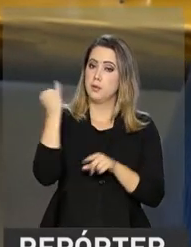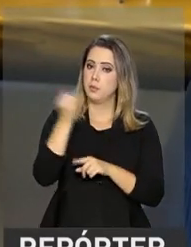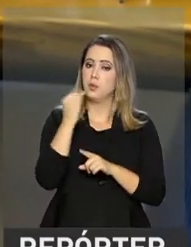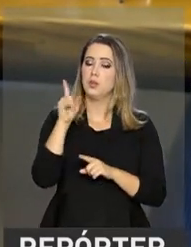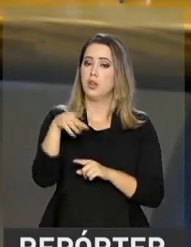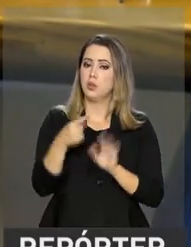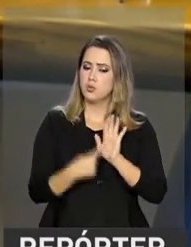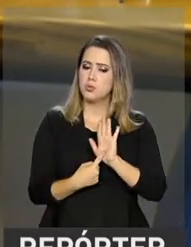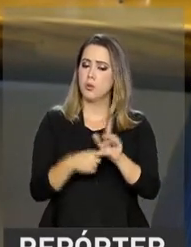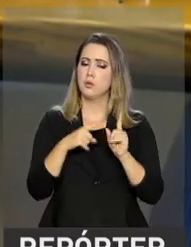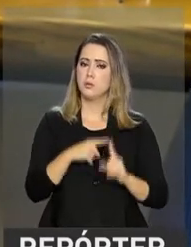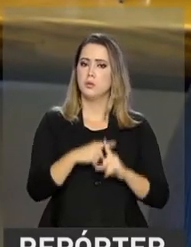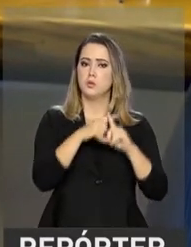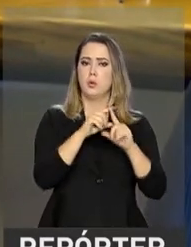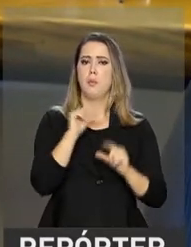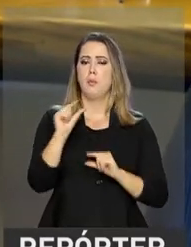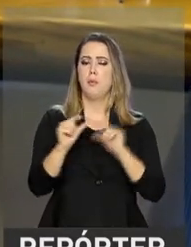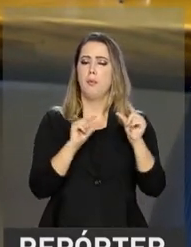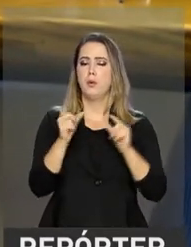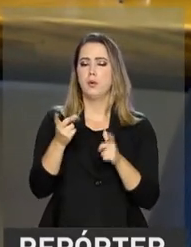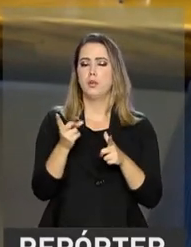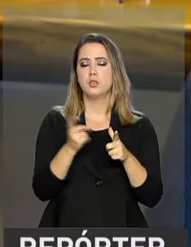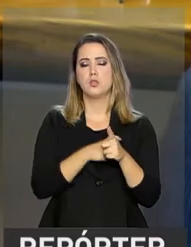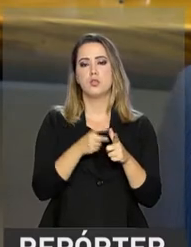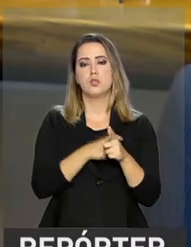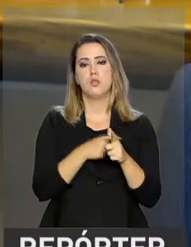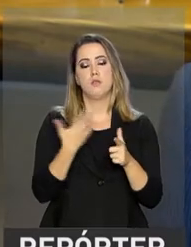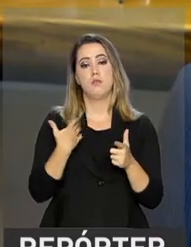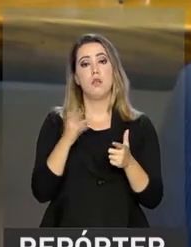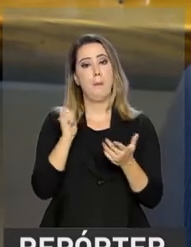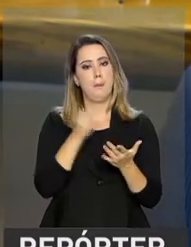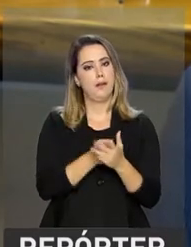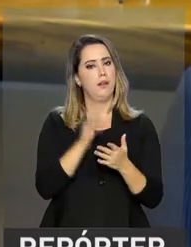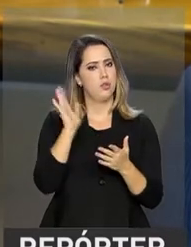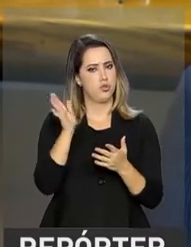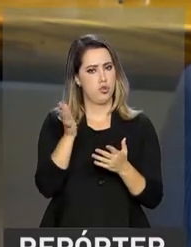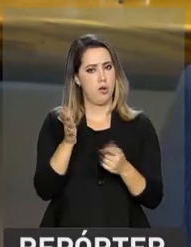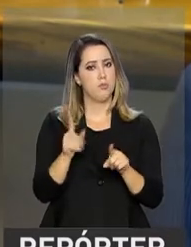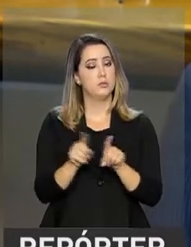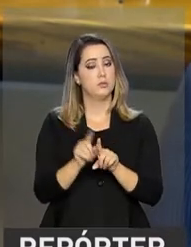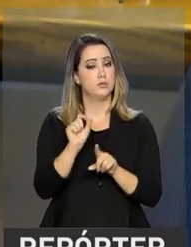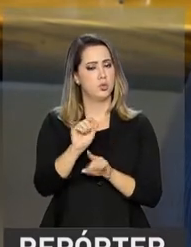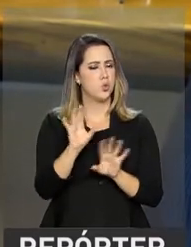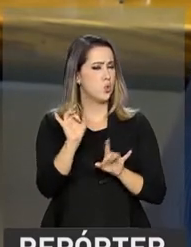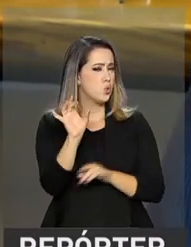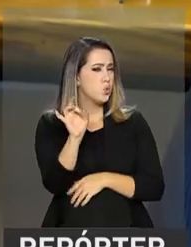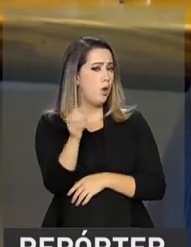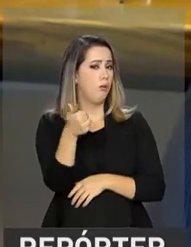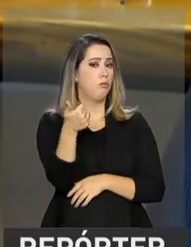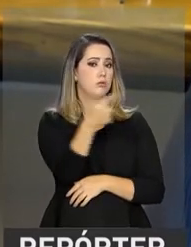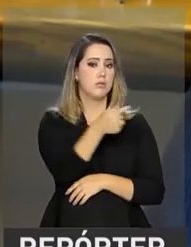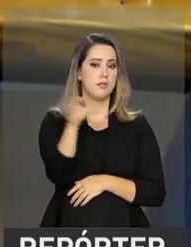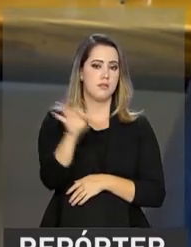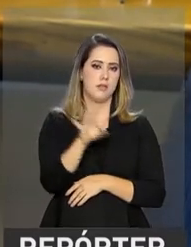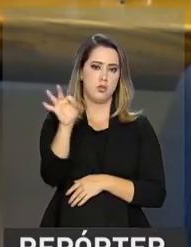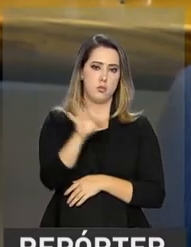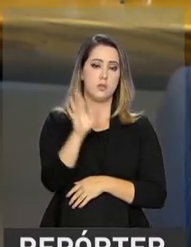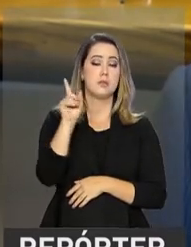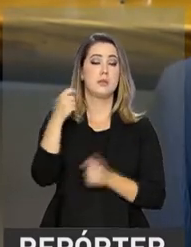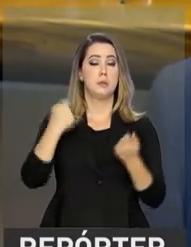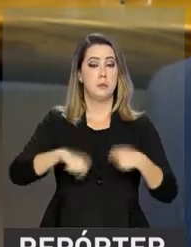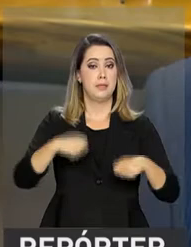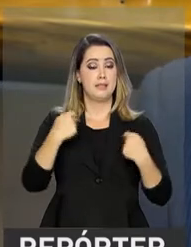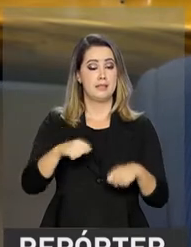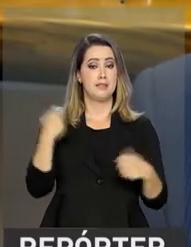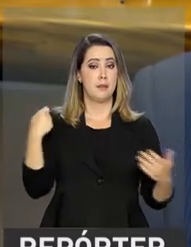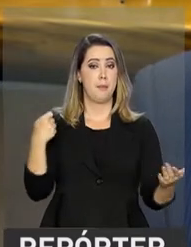positivos existe pouca dívida que vence no curtíssimo prazo aproximadamente 17% só da dívida é pagável ela